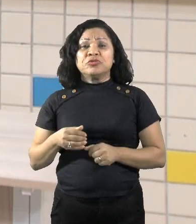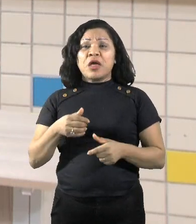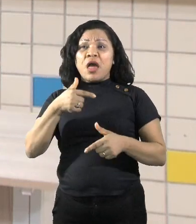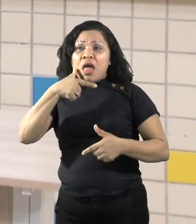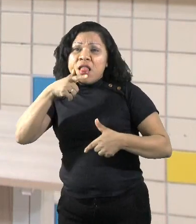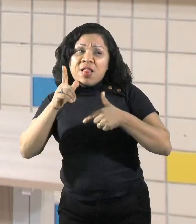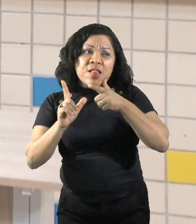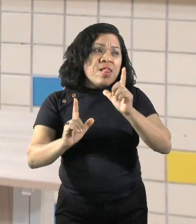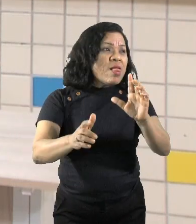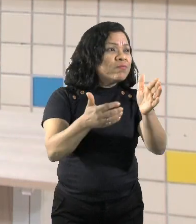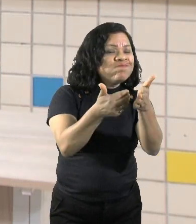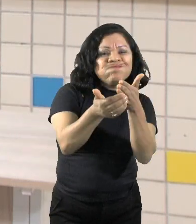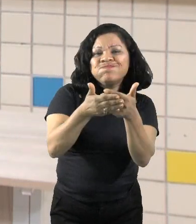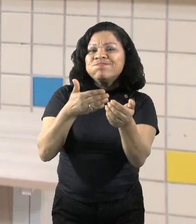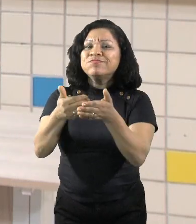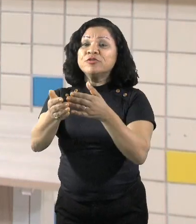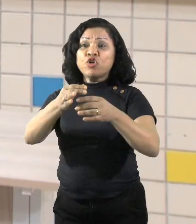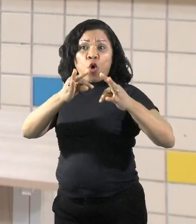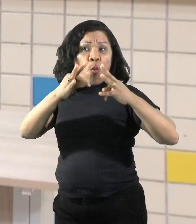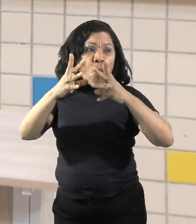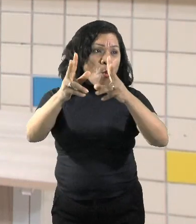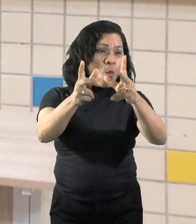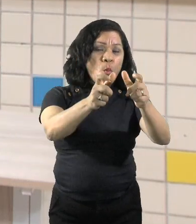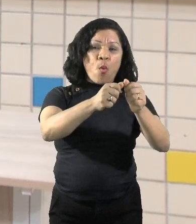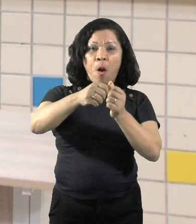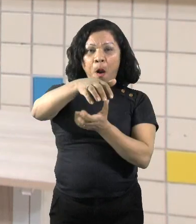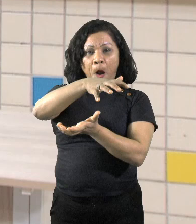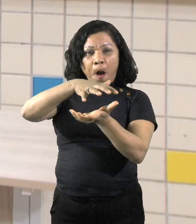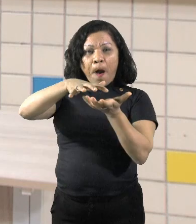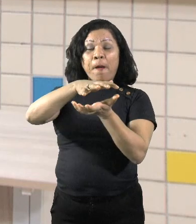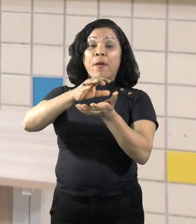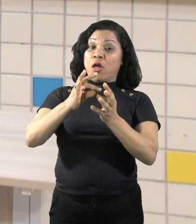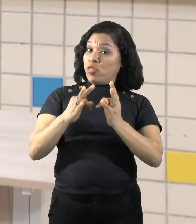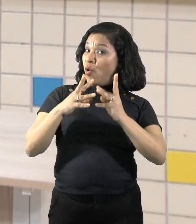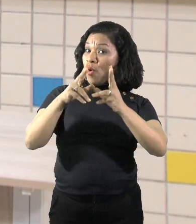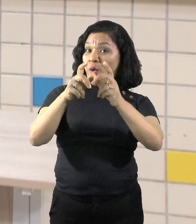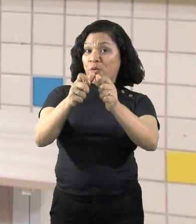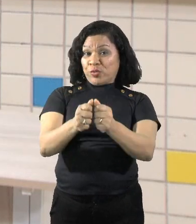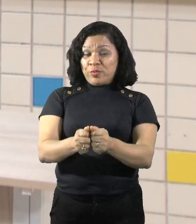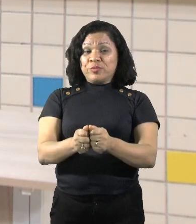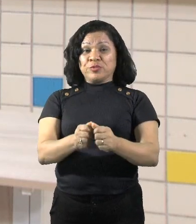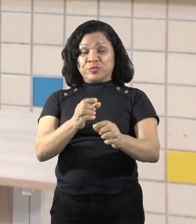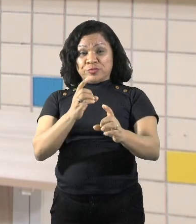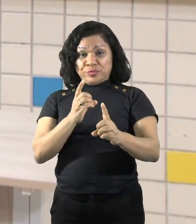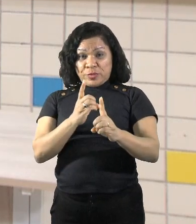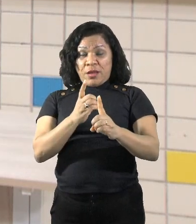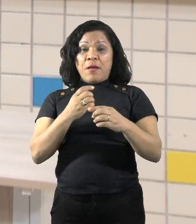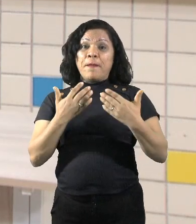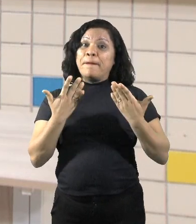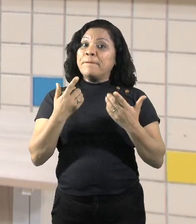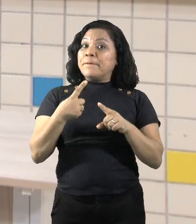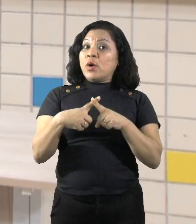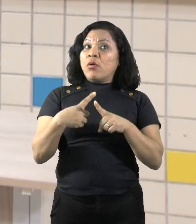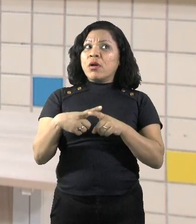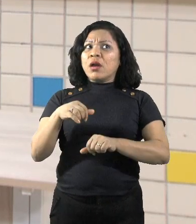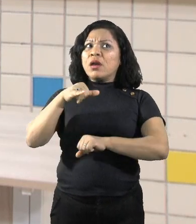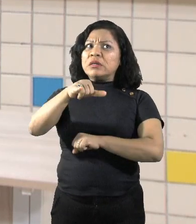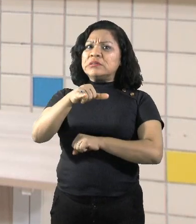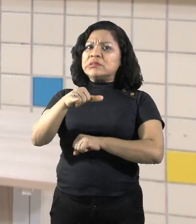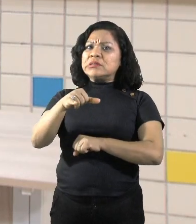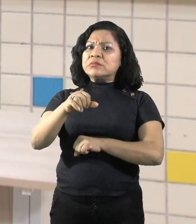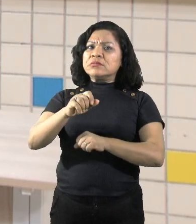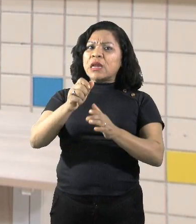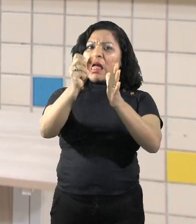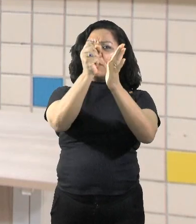como seria se cada lugar do nosso país ou do mundo houvesse um sinal de trânsito diferente? Seria um